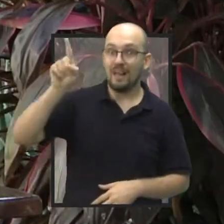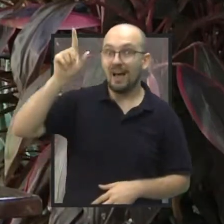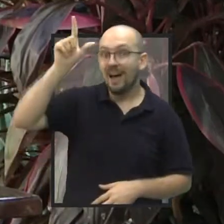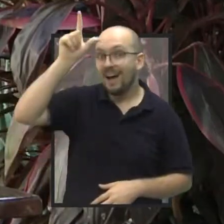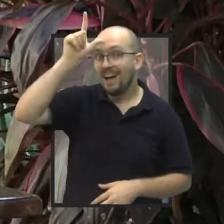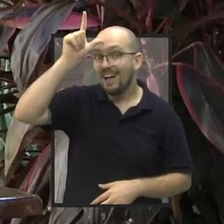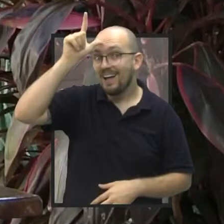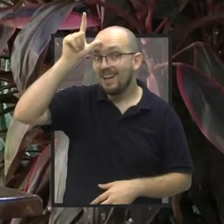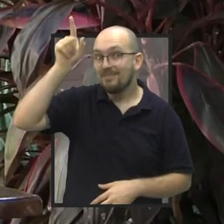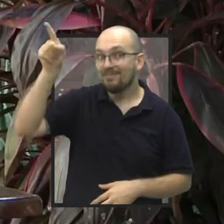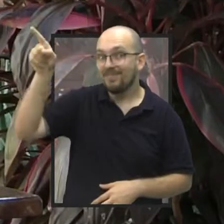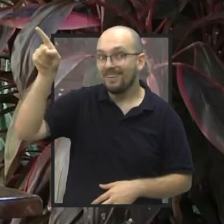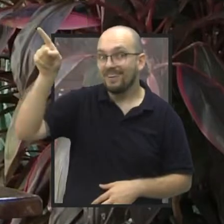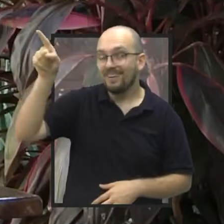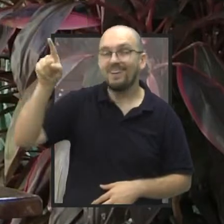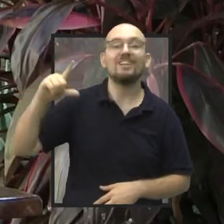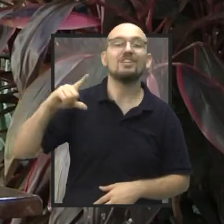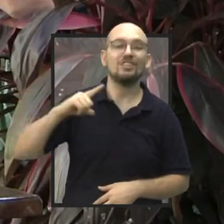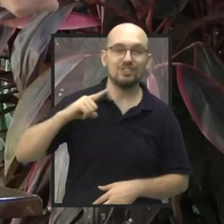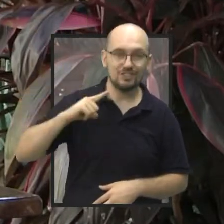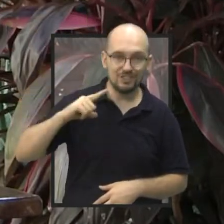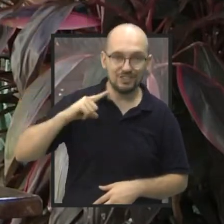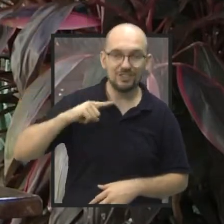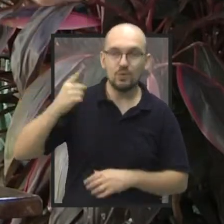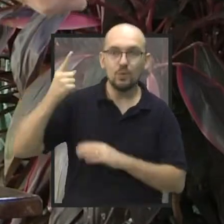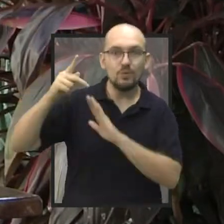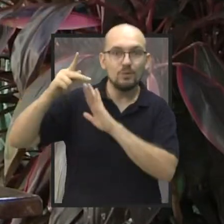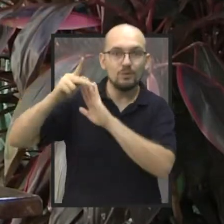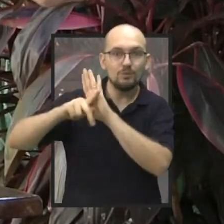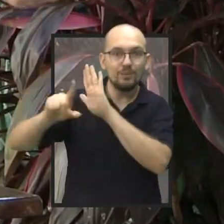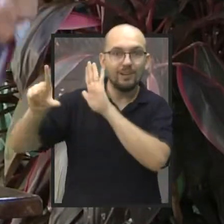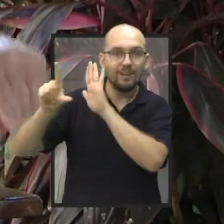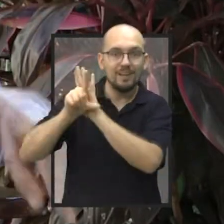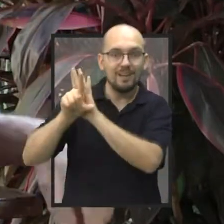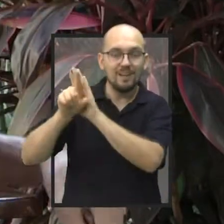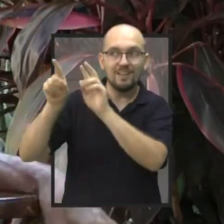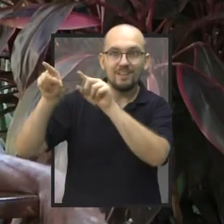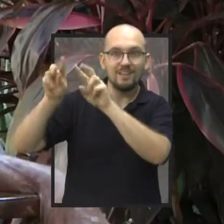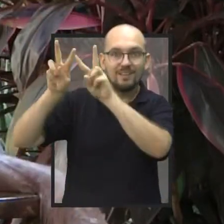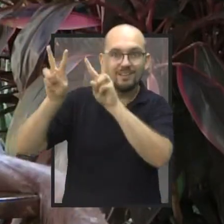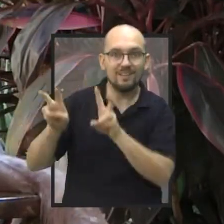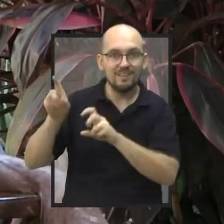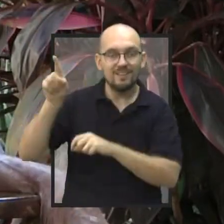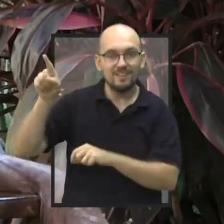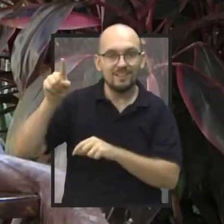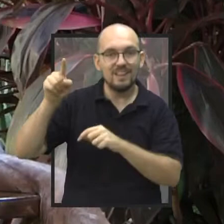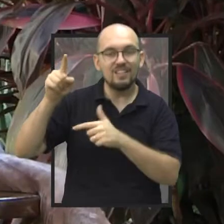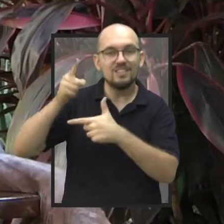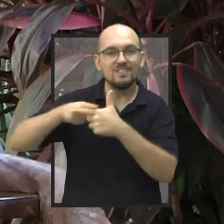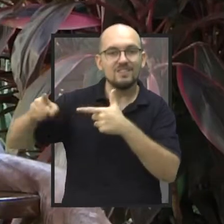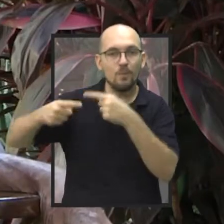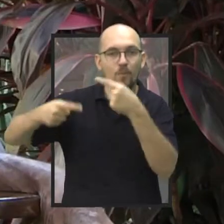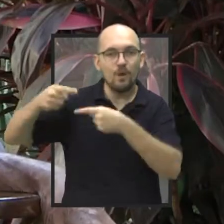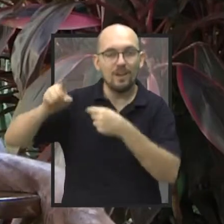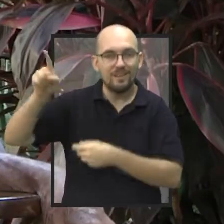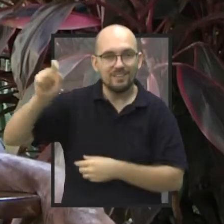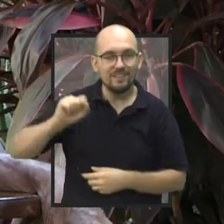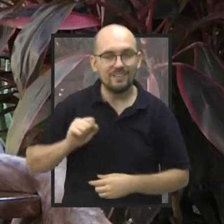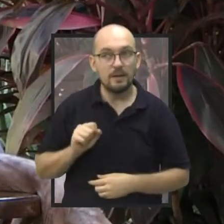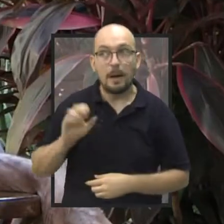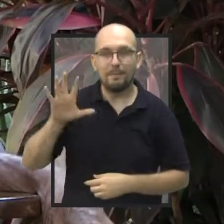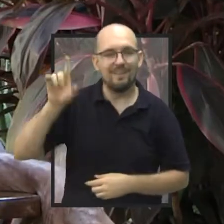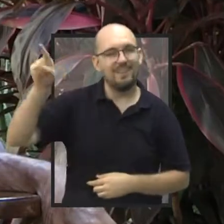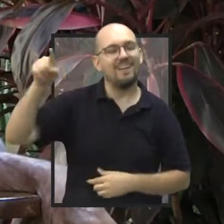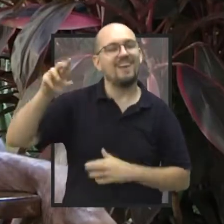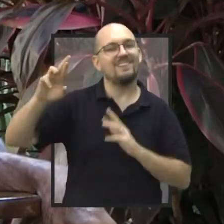onde aqui foi apresentado apenas o projeto de lei de divisão política. Só que lá